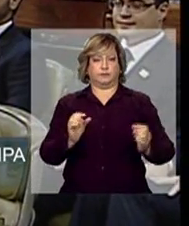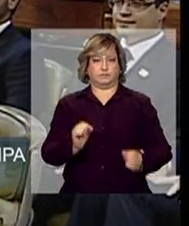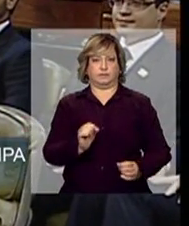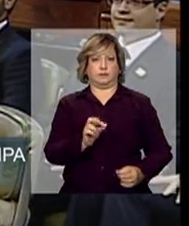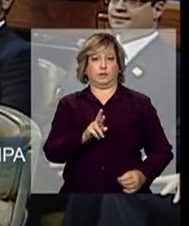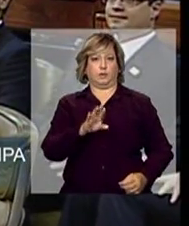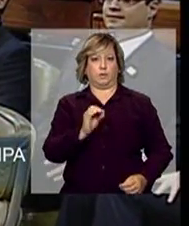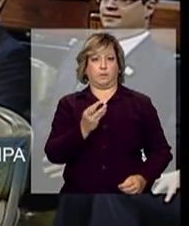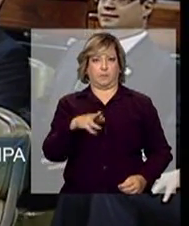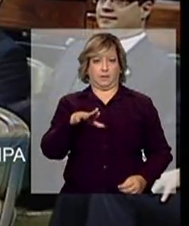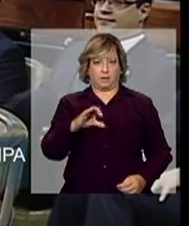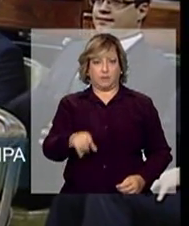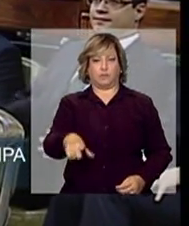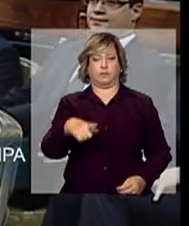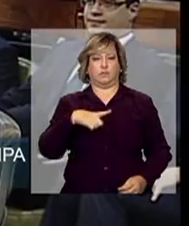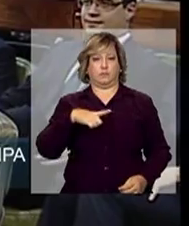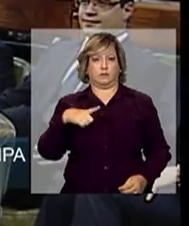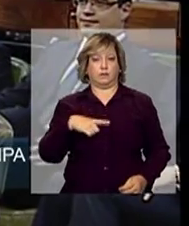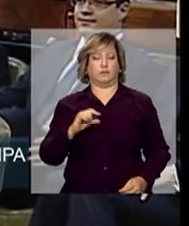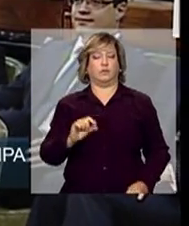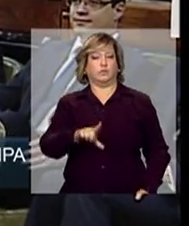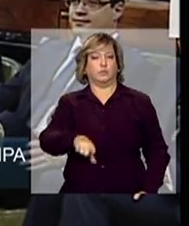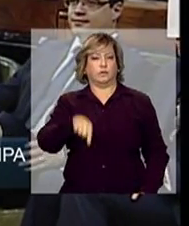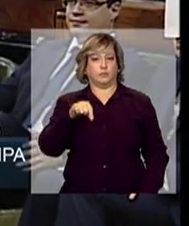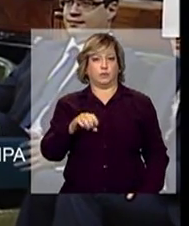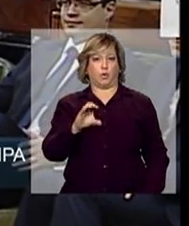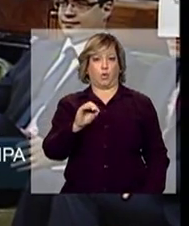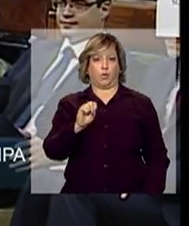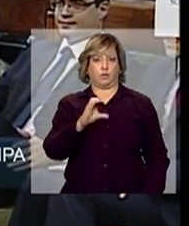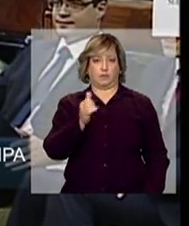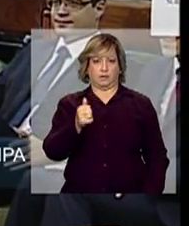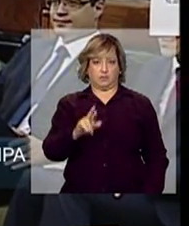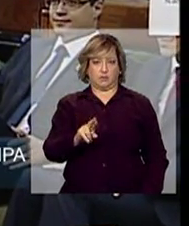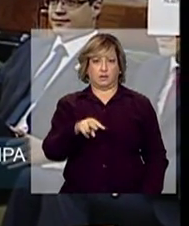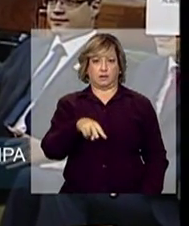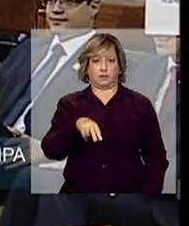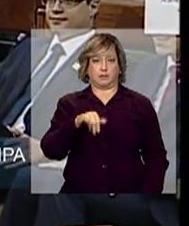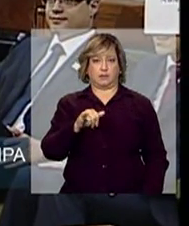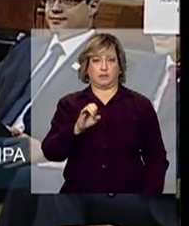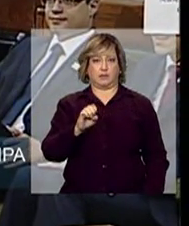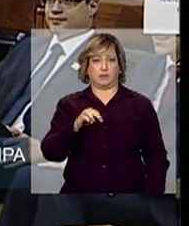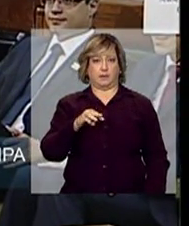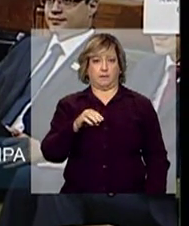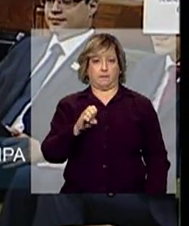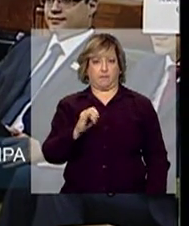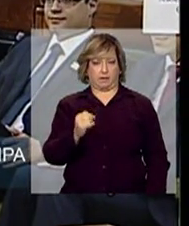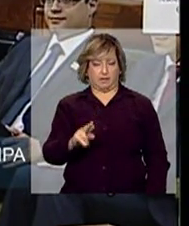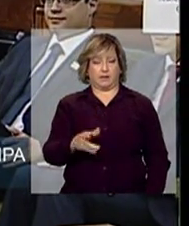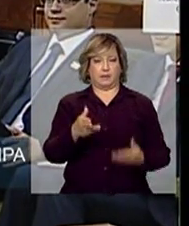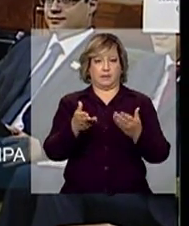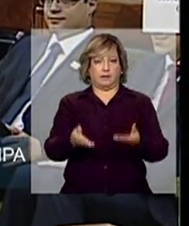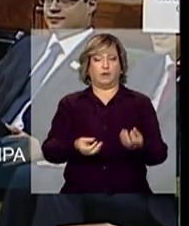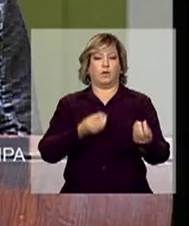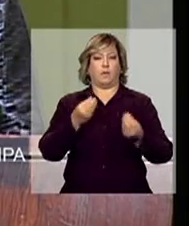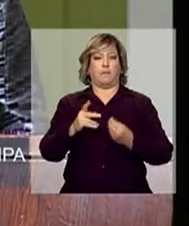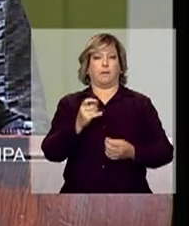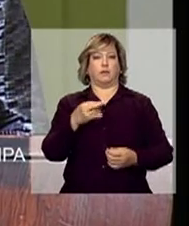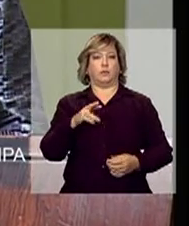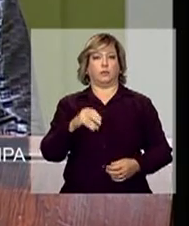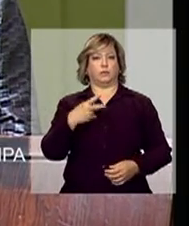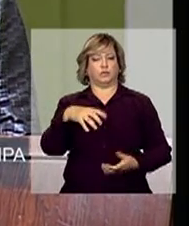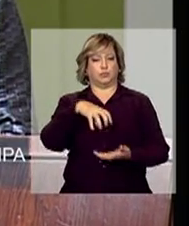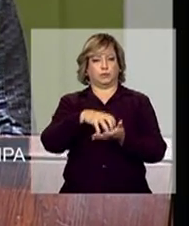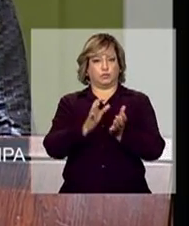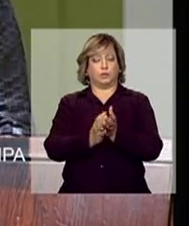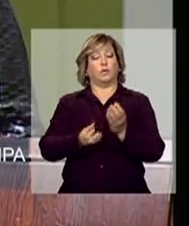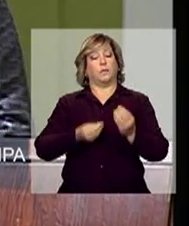Branco, que escolheram Oscar Niemeyer como patrono de sua turma e Celso Amorim